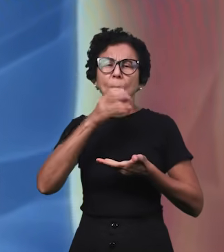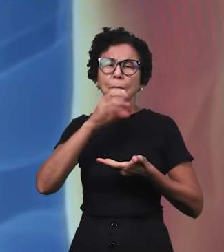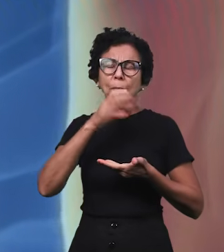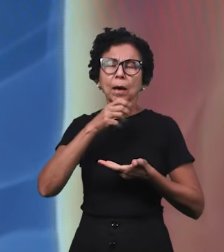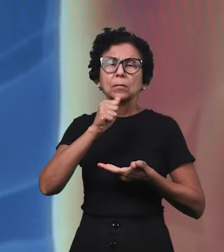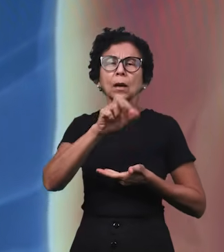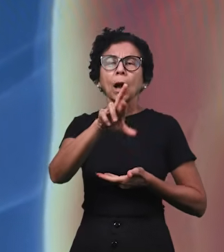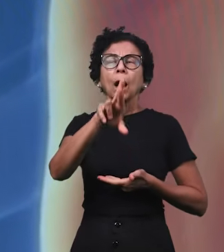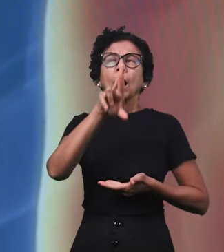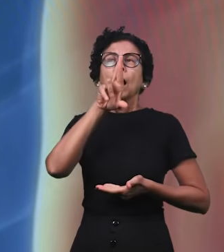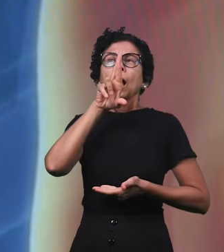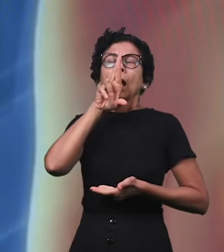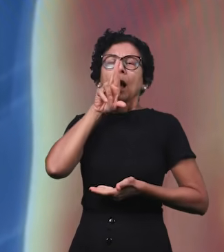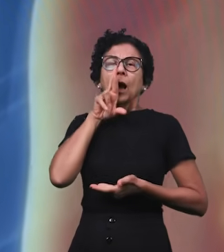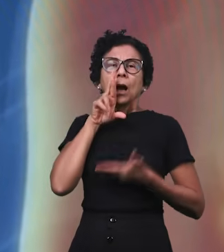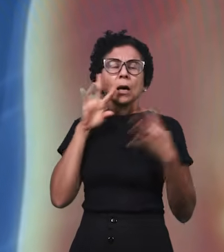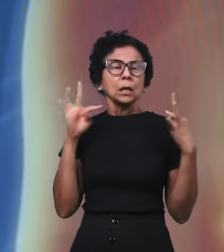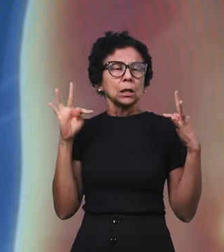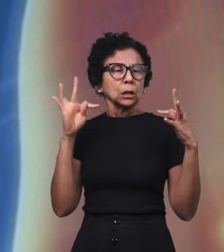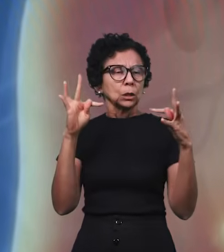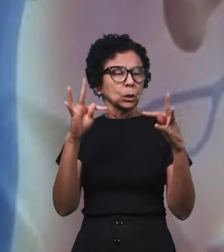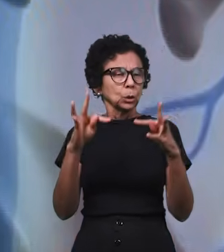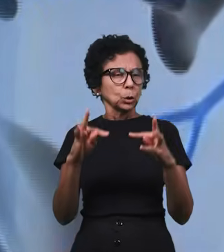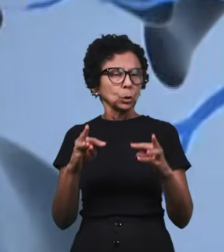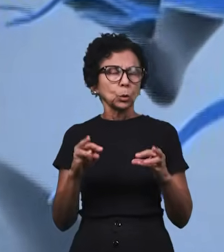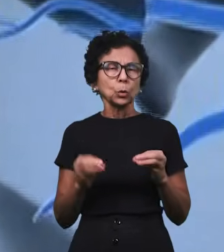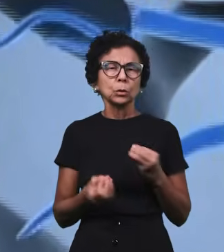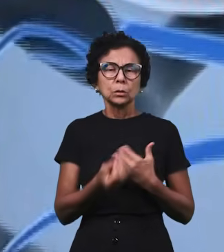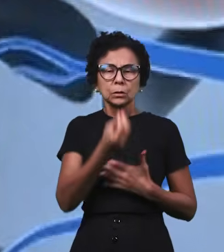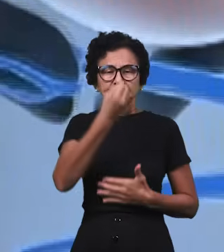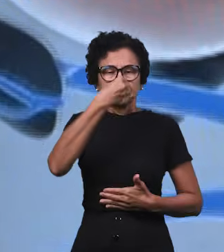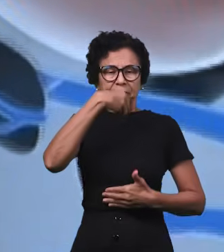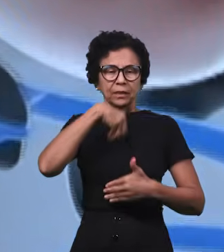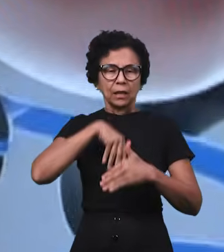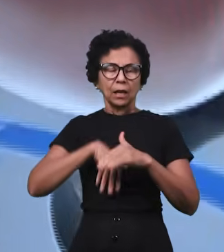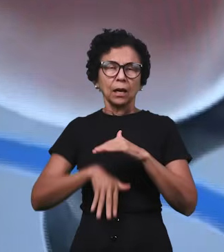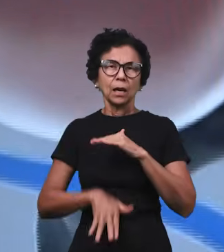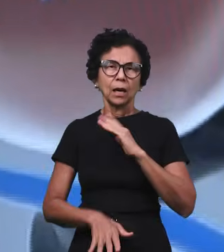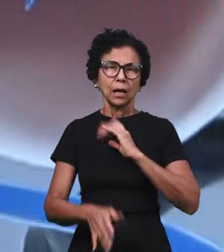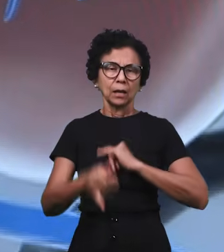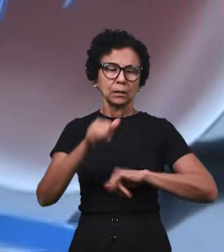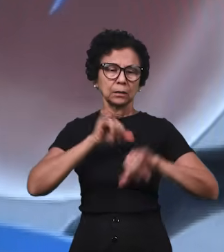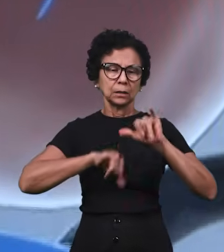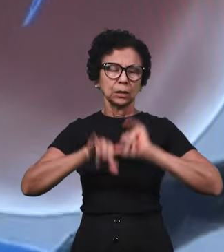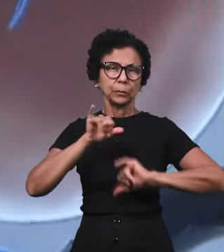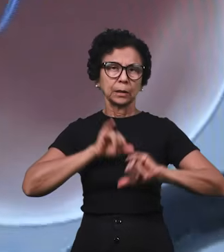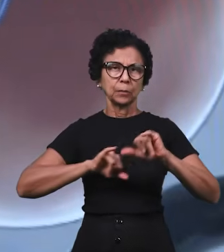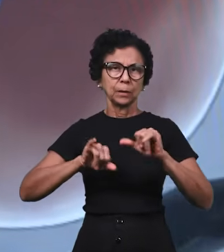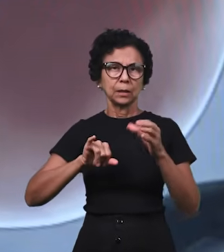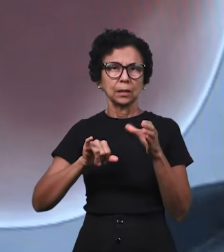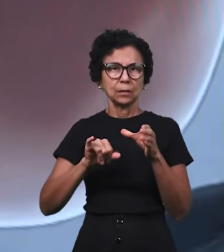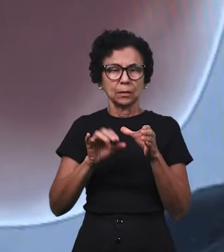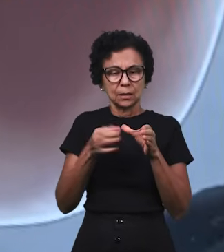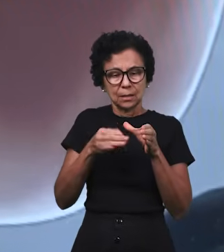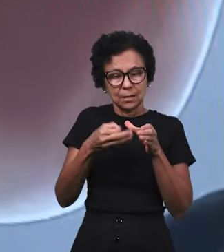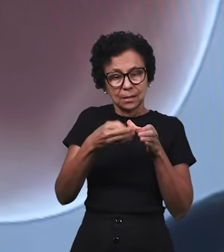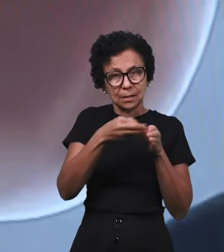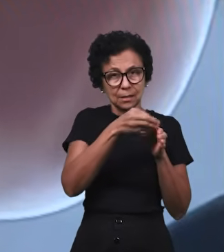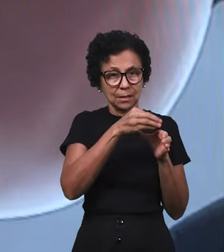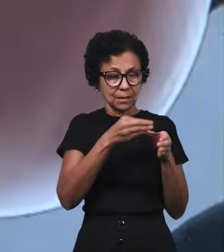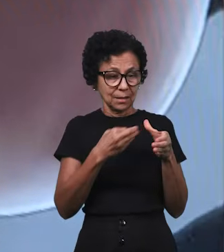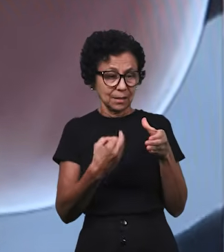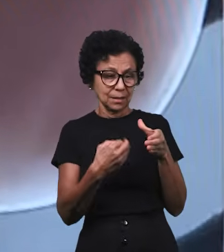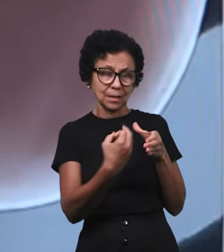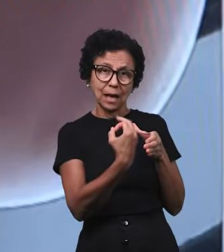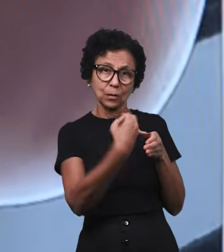E todos os nutrientes dos alimentos e o oxigênio que a gente respira são metabolizados na célula. Só que a célula,